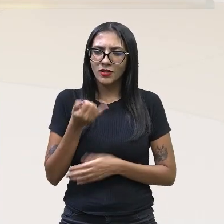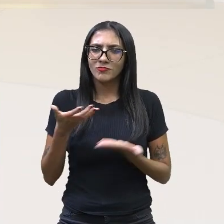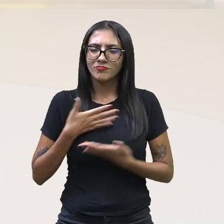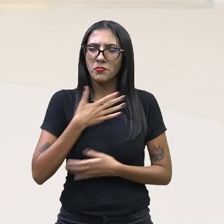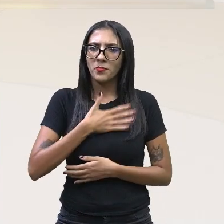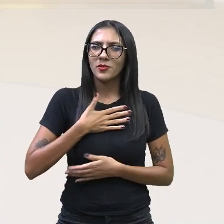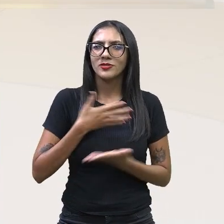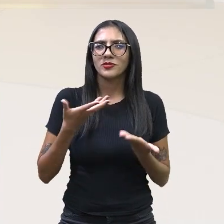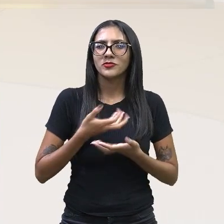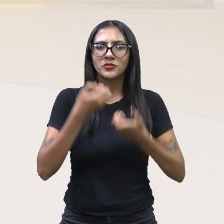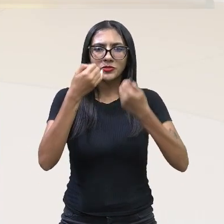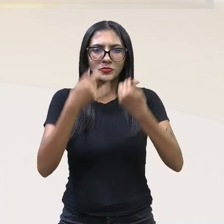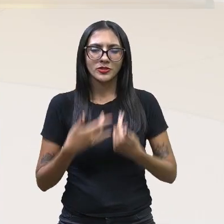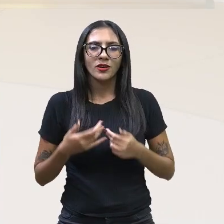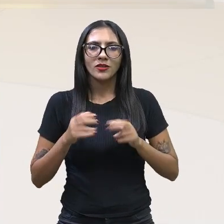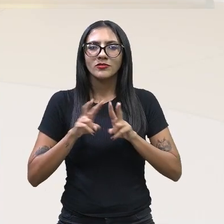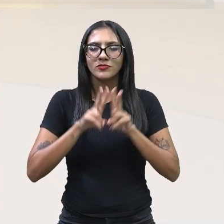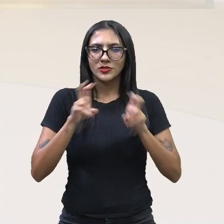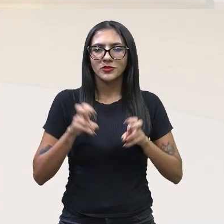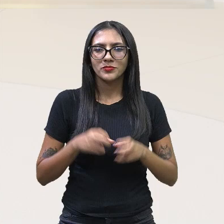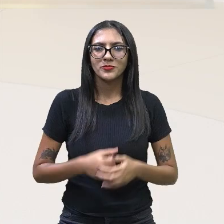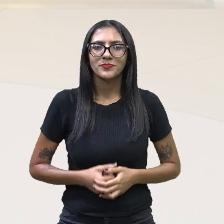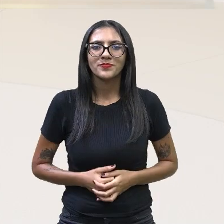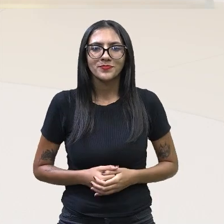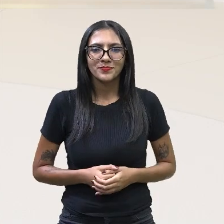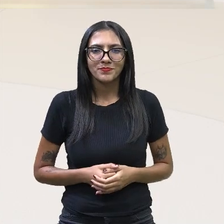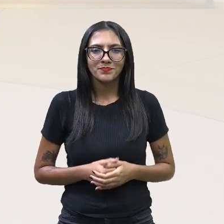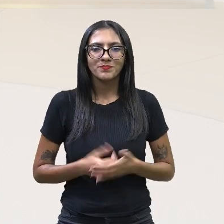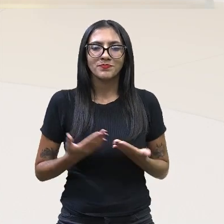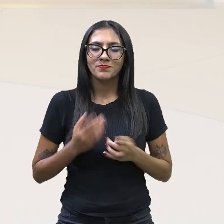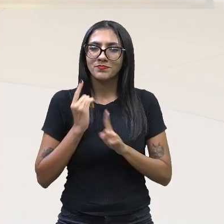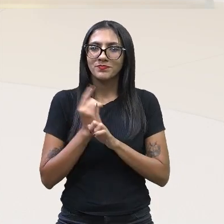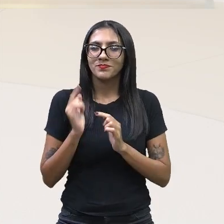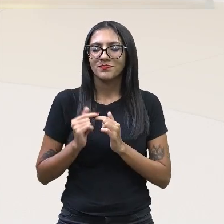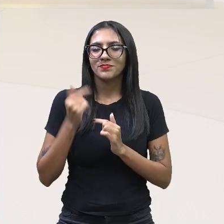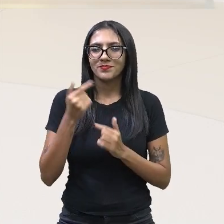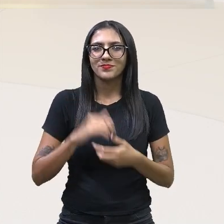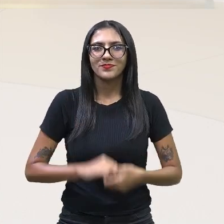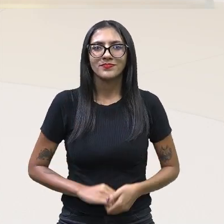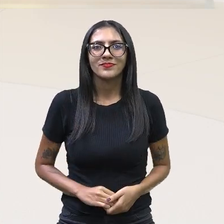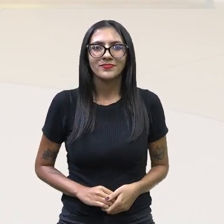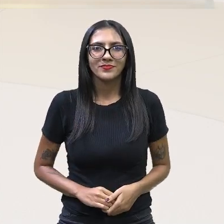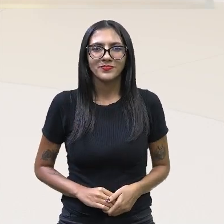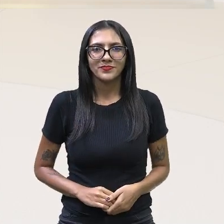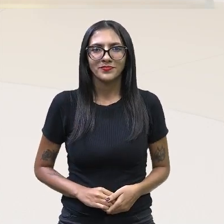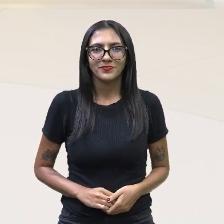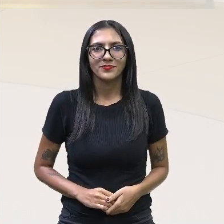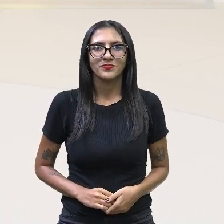trabalhar com vocês sobre publicidade e propaganda. Com certeza, então a gente fica por aqui, até a próxima.